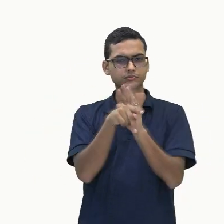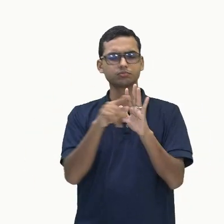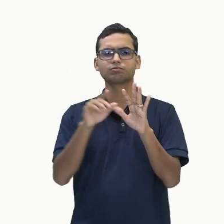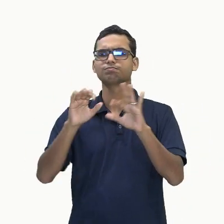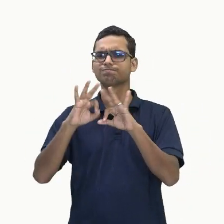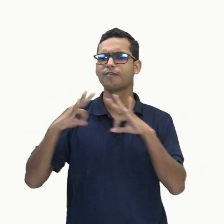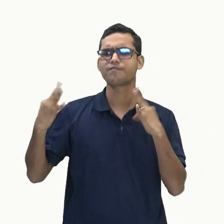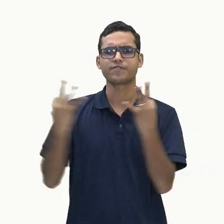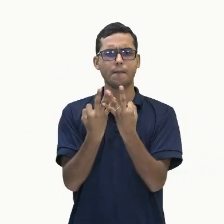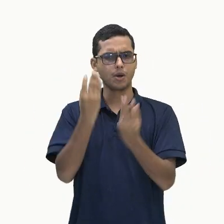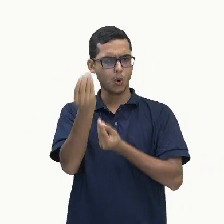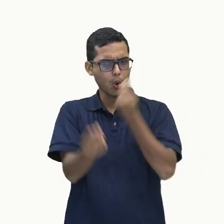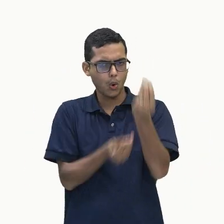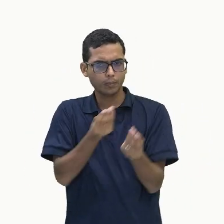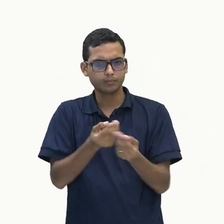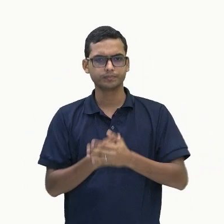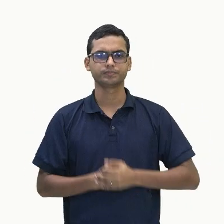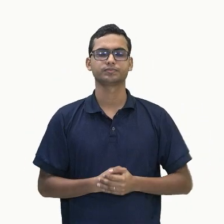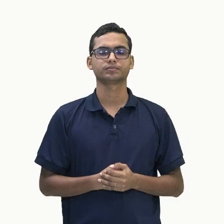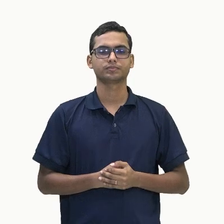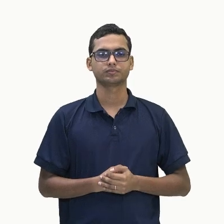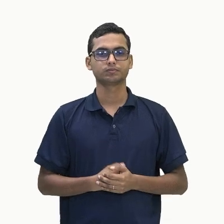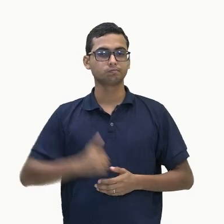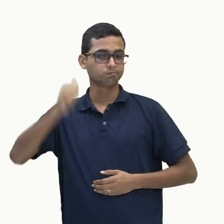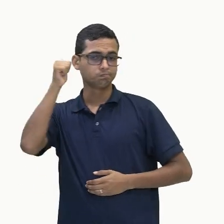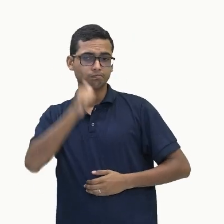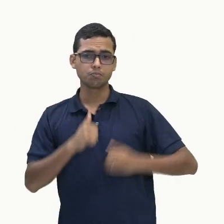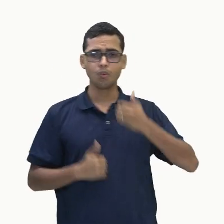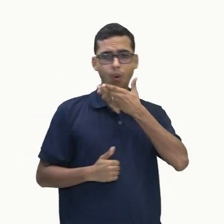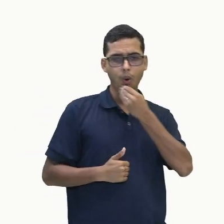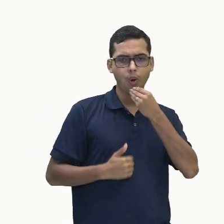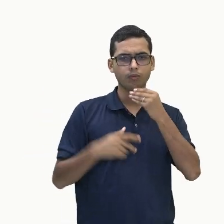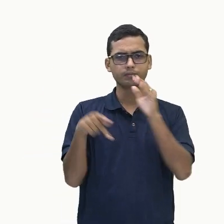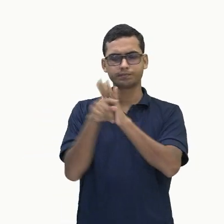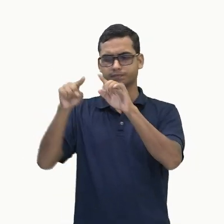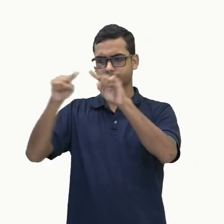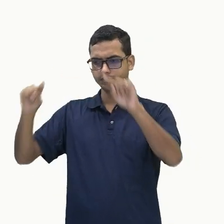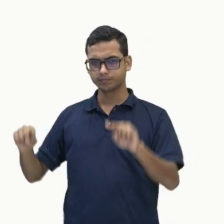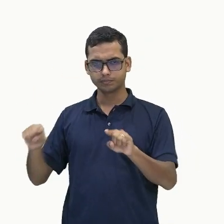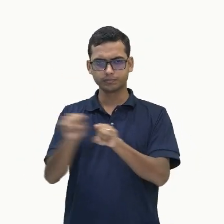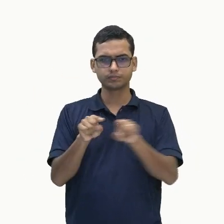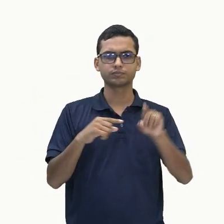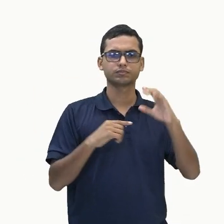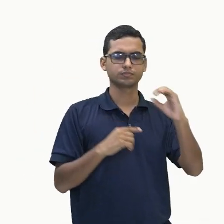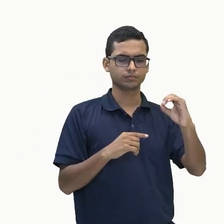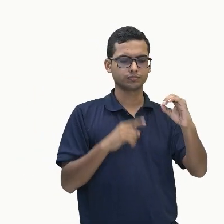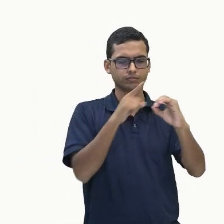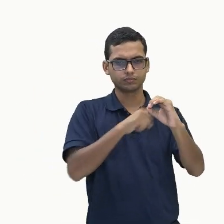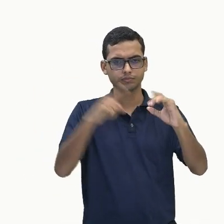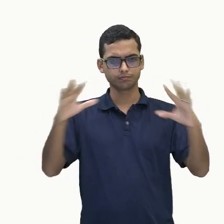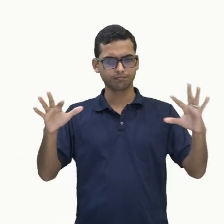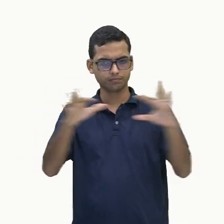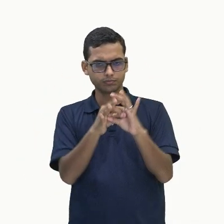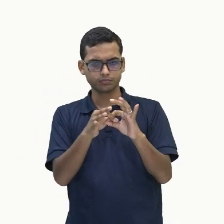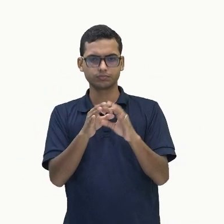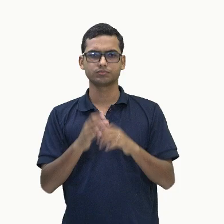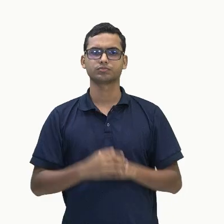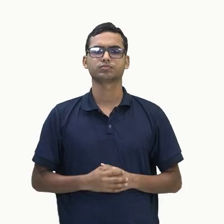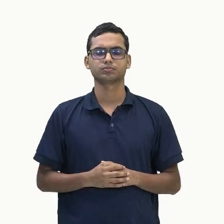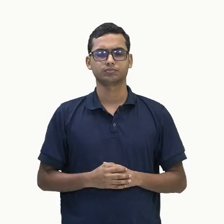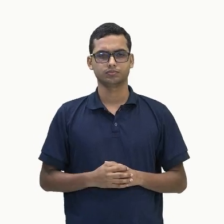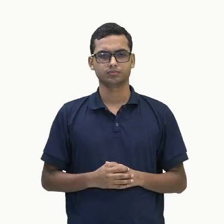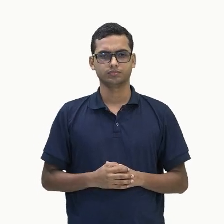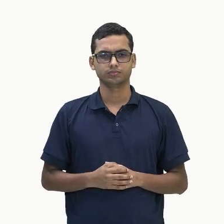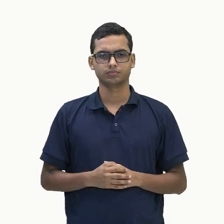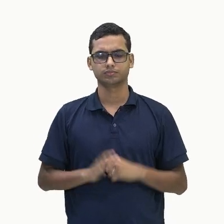família, onde nós temos um homem e uma mulher ligados por um traço na horizontal, indicando um casamento.